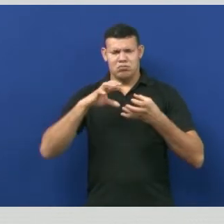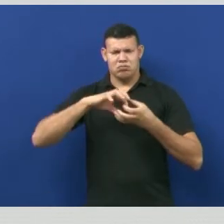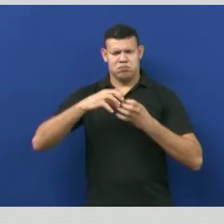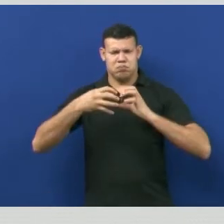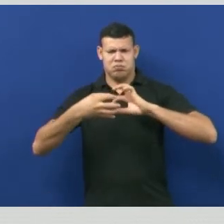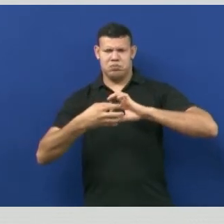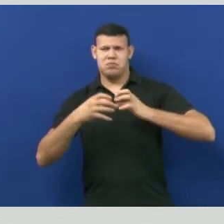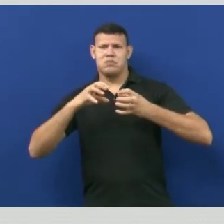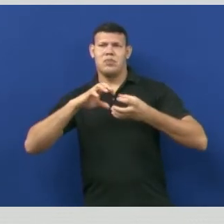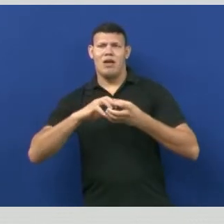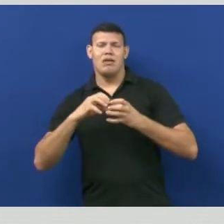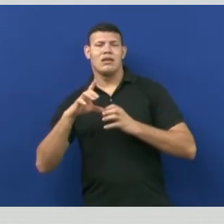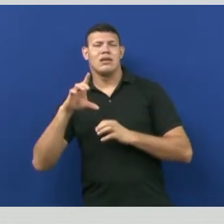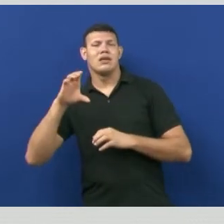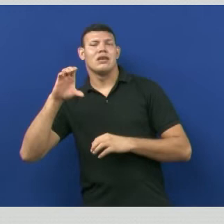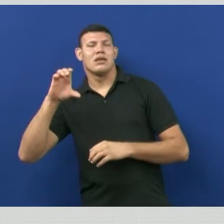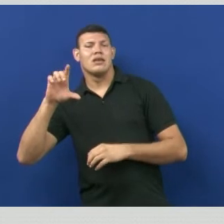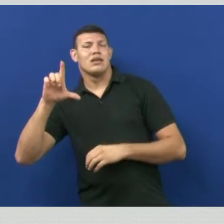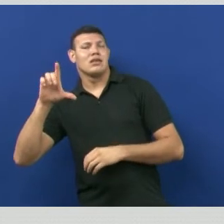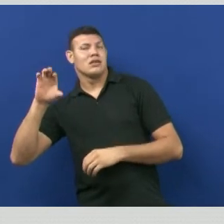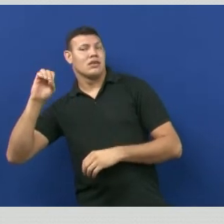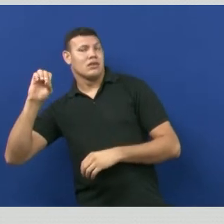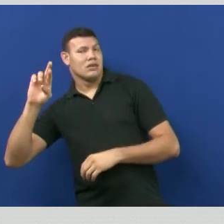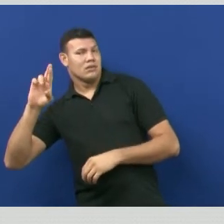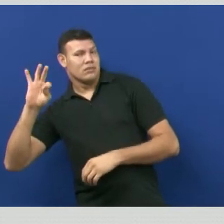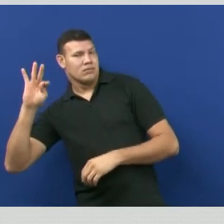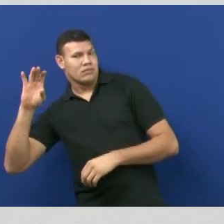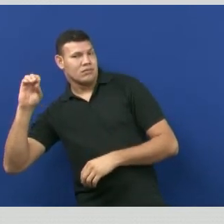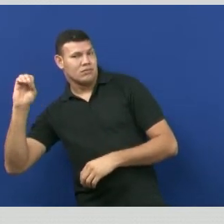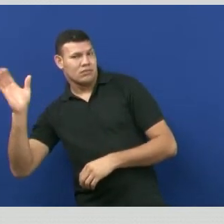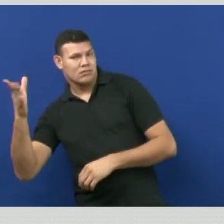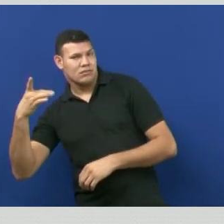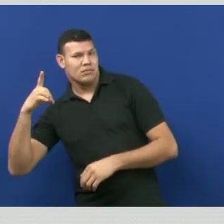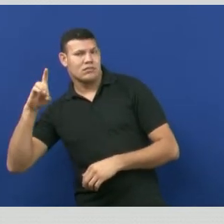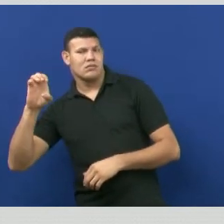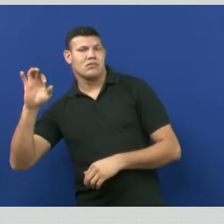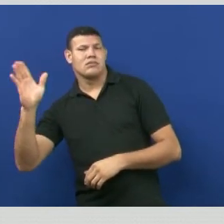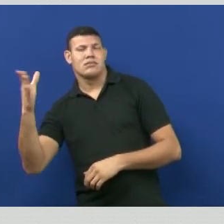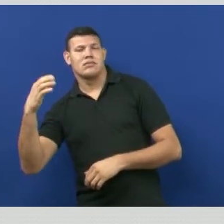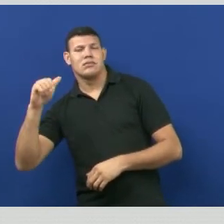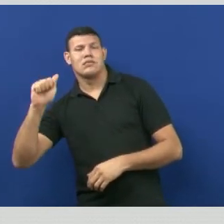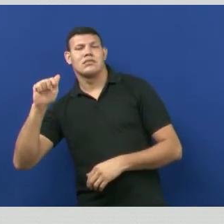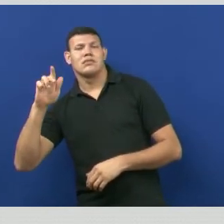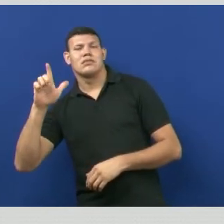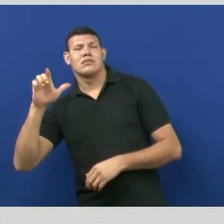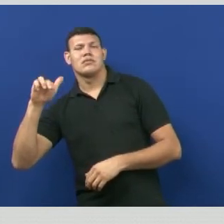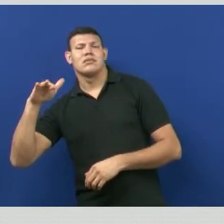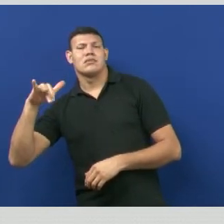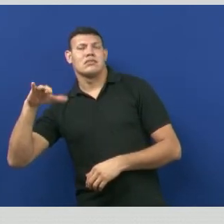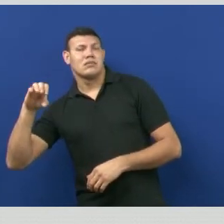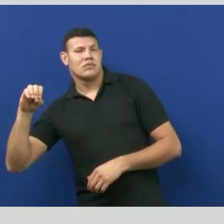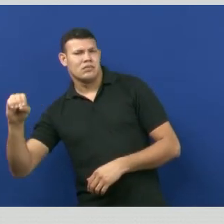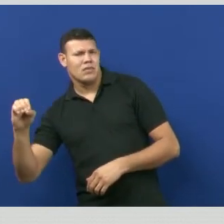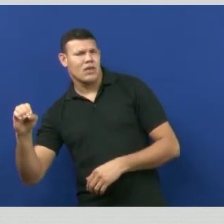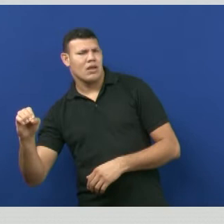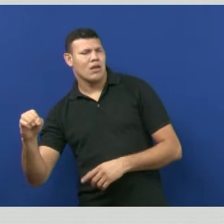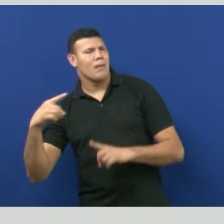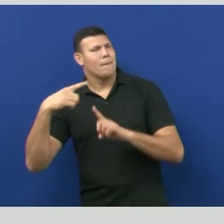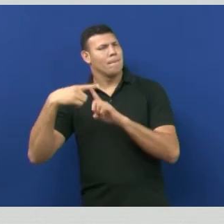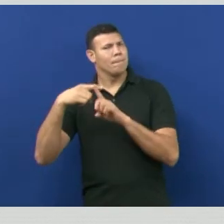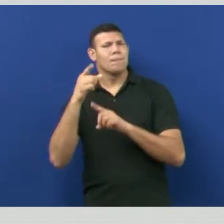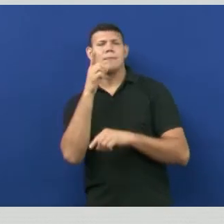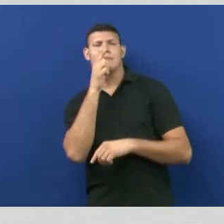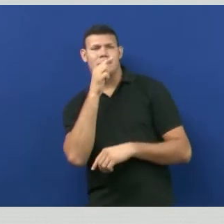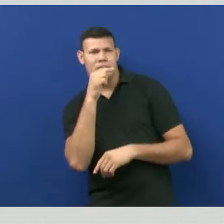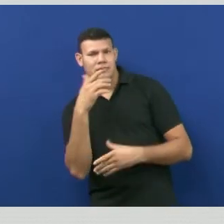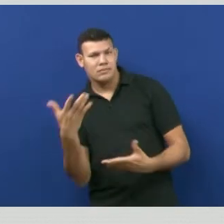molécula de cloreto de alumínio mais 3 moléculas de água. Isso quer dizer que um sal, ele